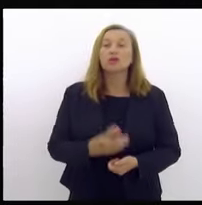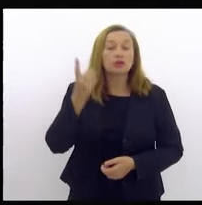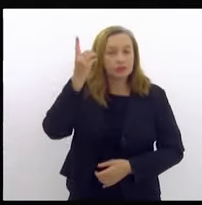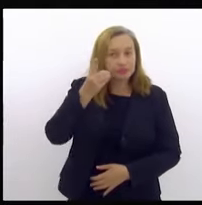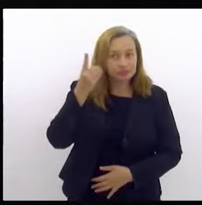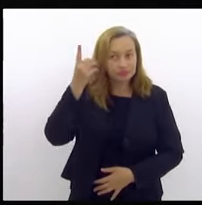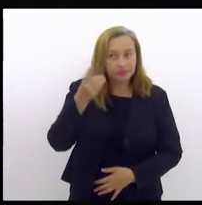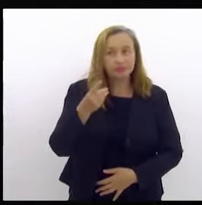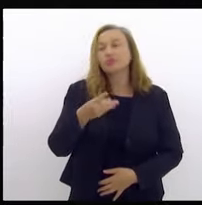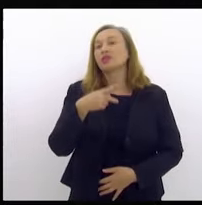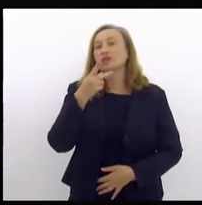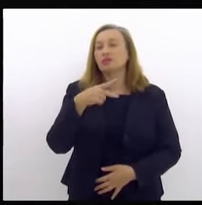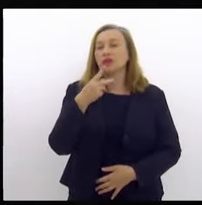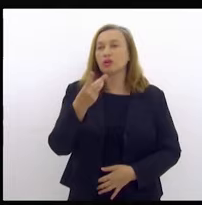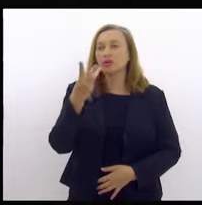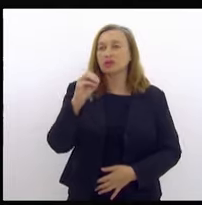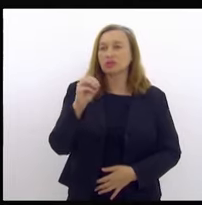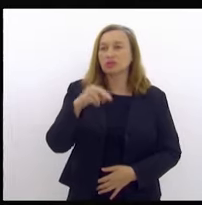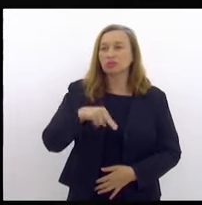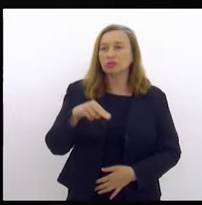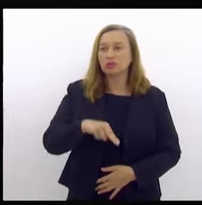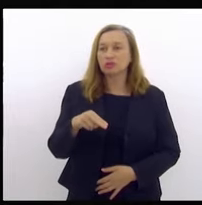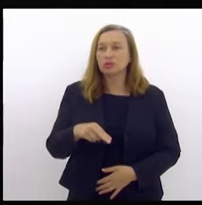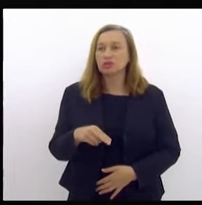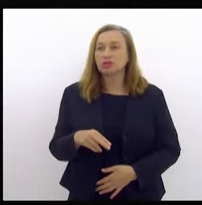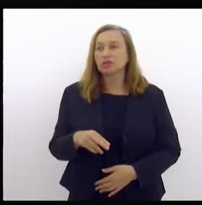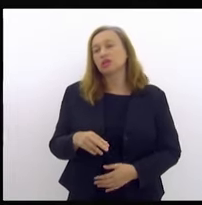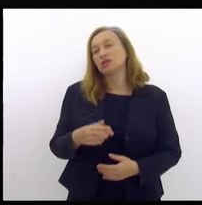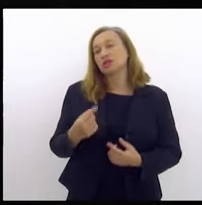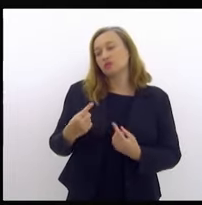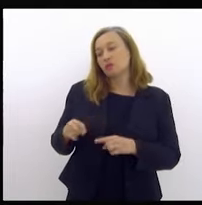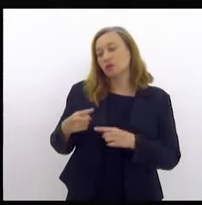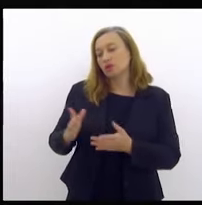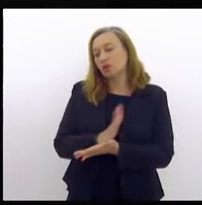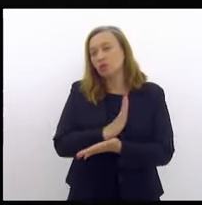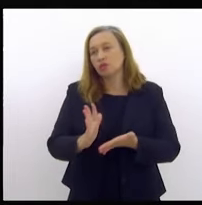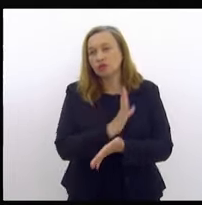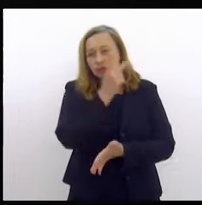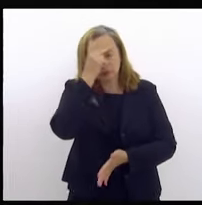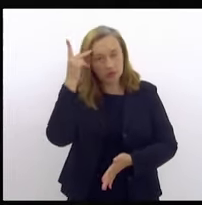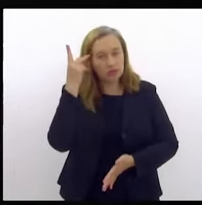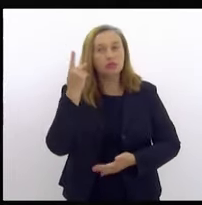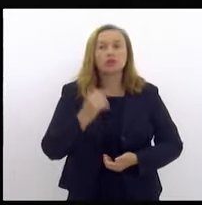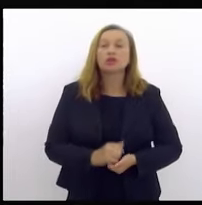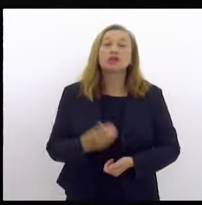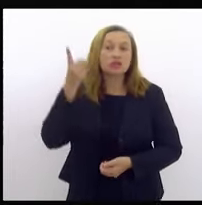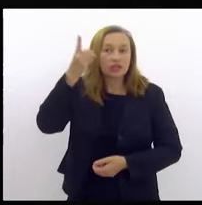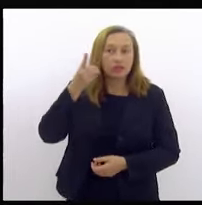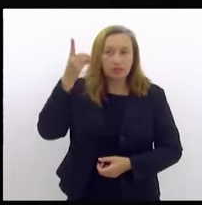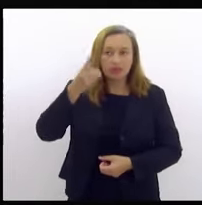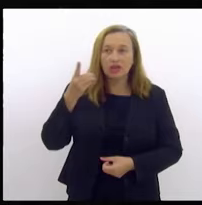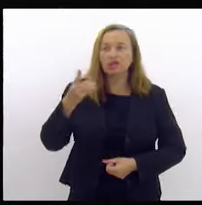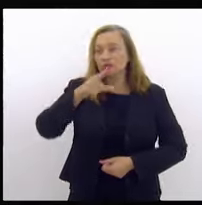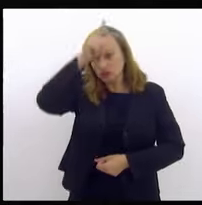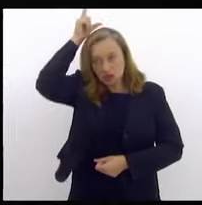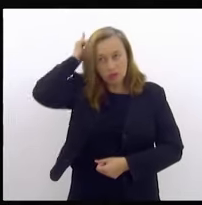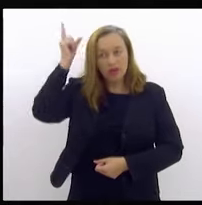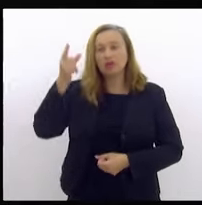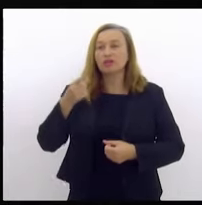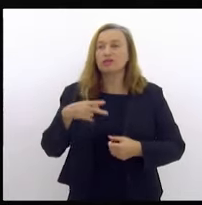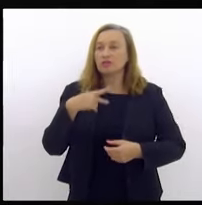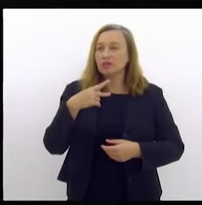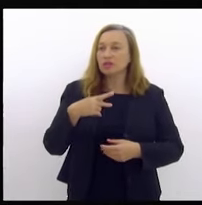de Paulo ficou durante 30 minutos aqui, que incomodou algumas pessoas, que o nobre deputado deu uma lição aqui de entendimento por que essa lei